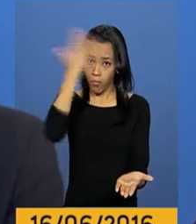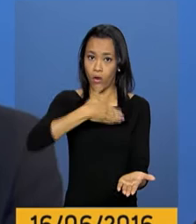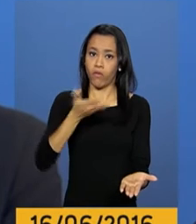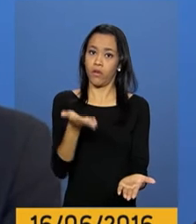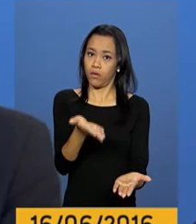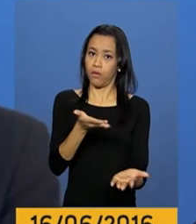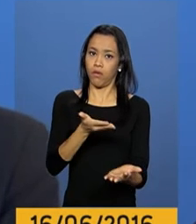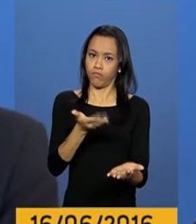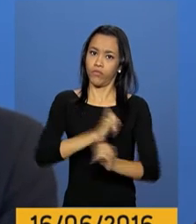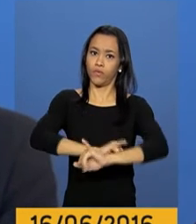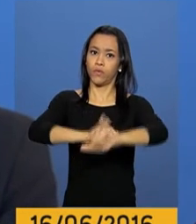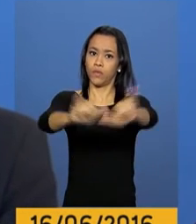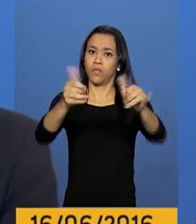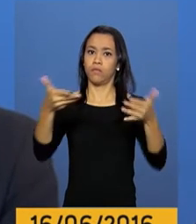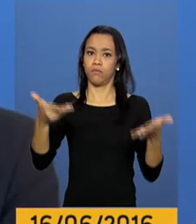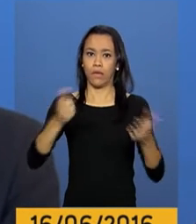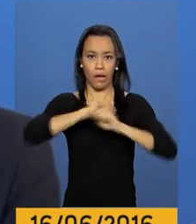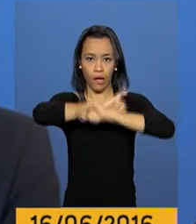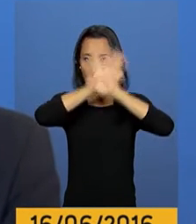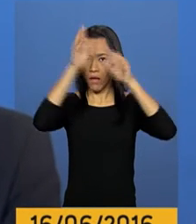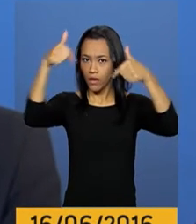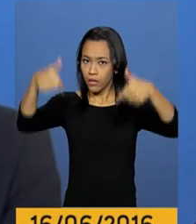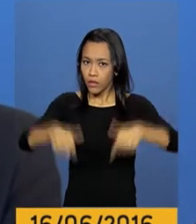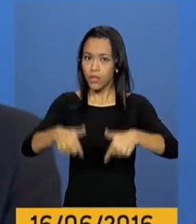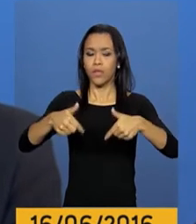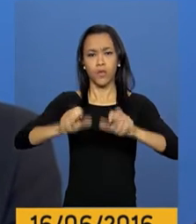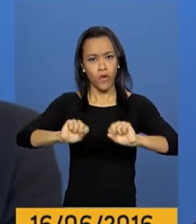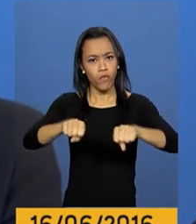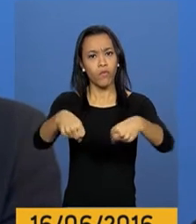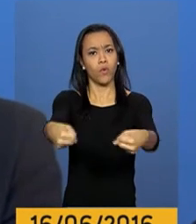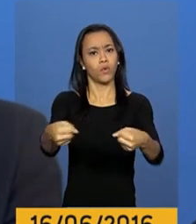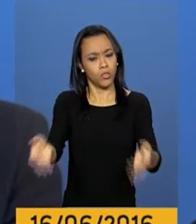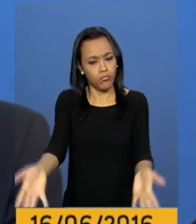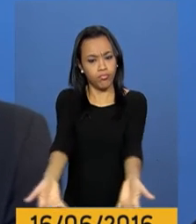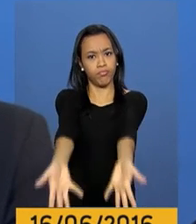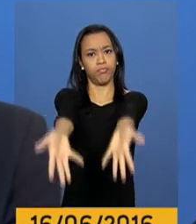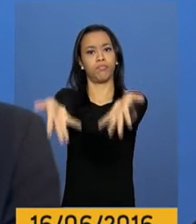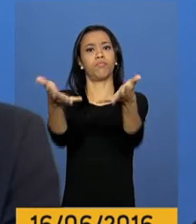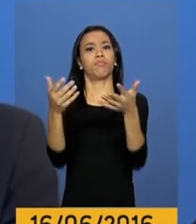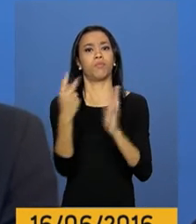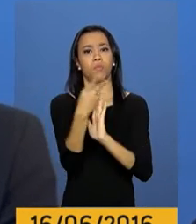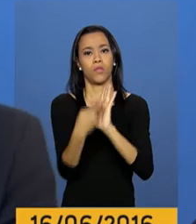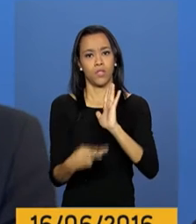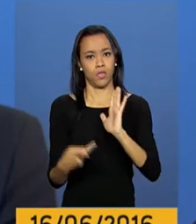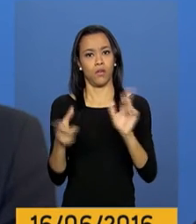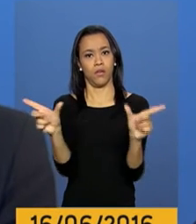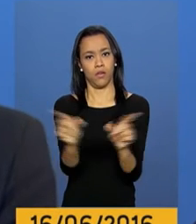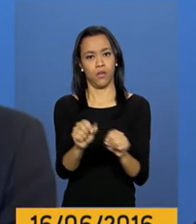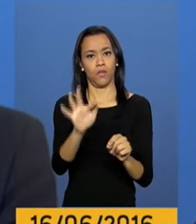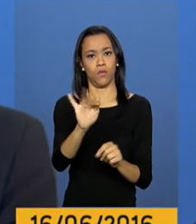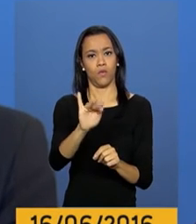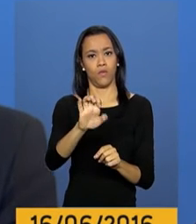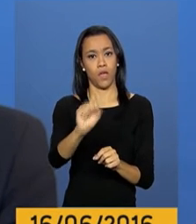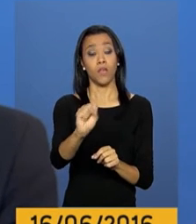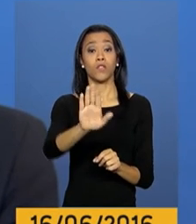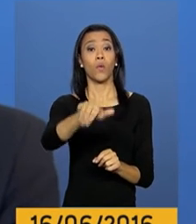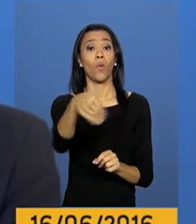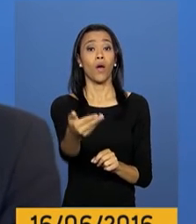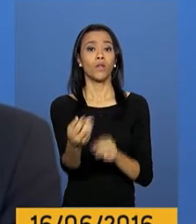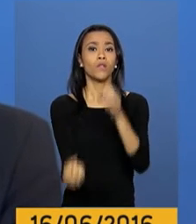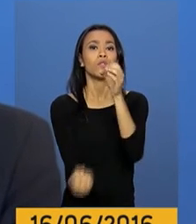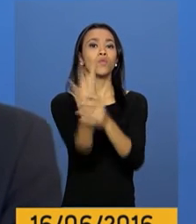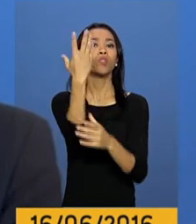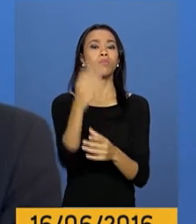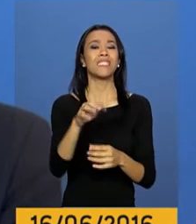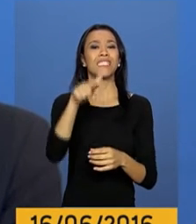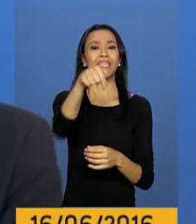demonstrando claramente o reforço do projeto à medida que nós geramos mais